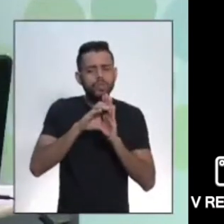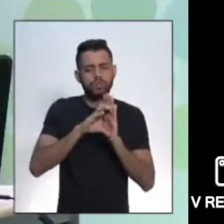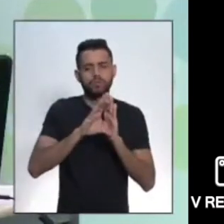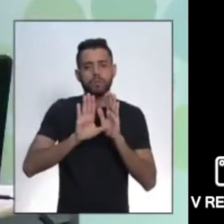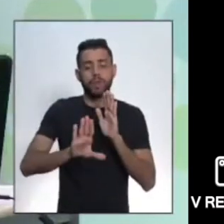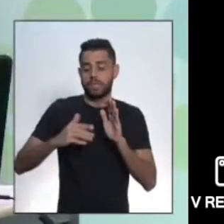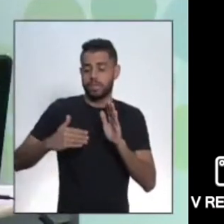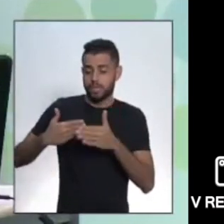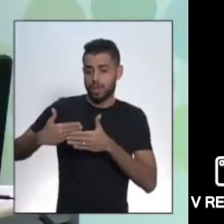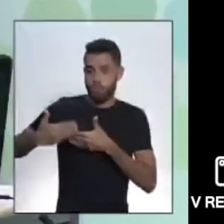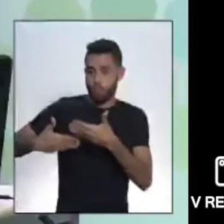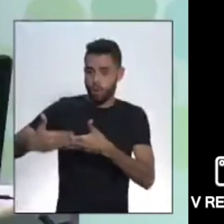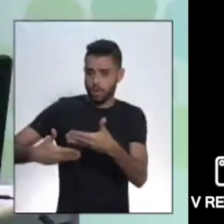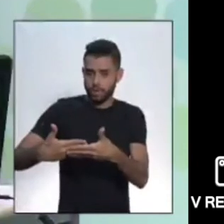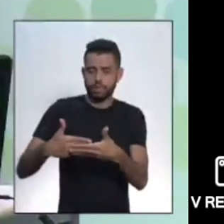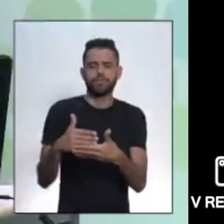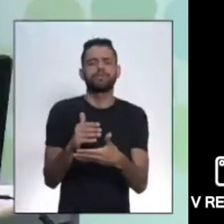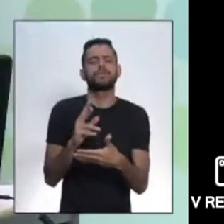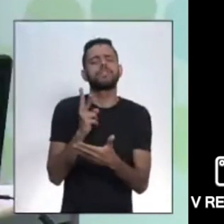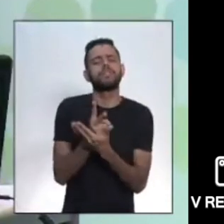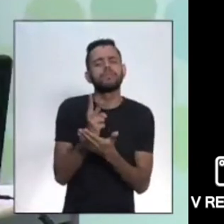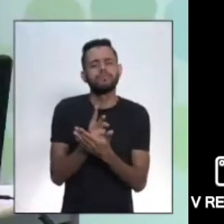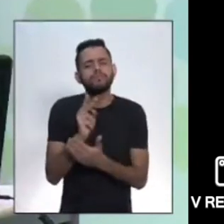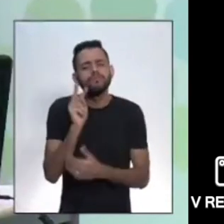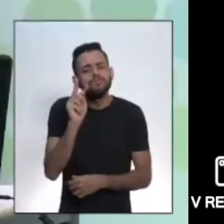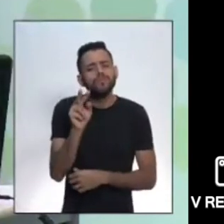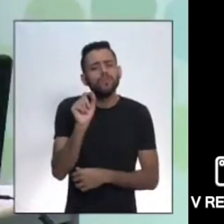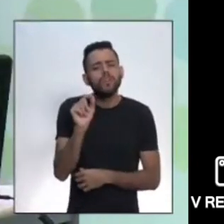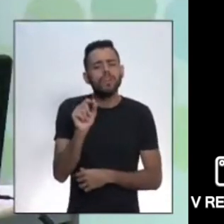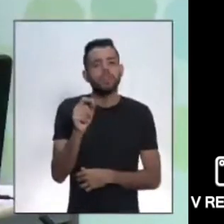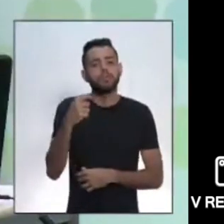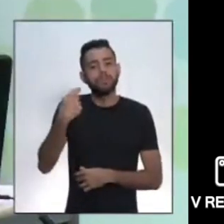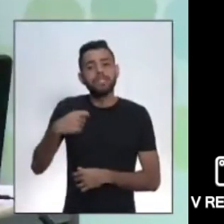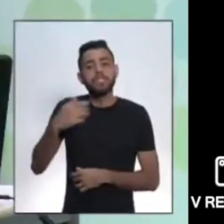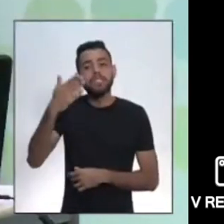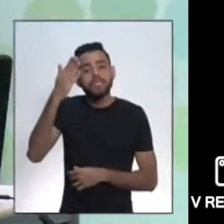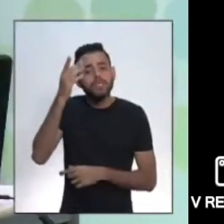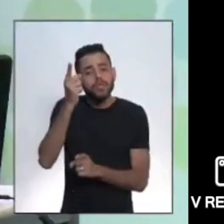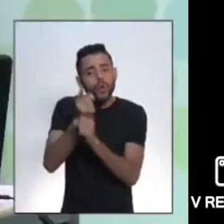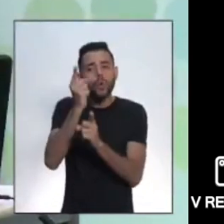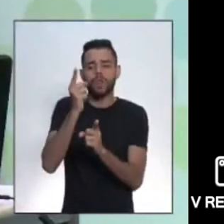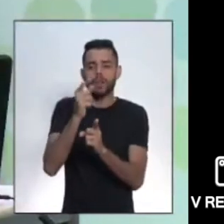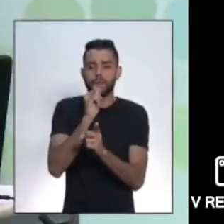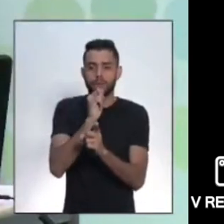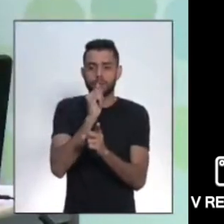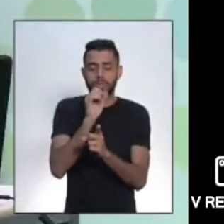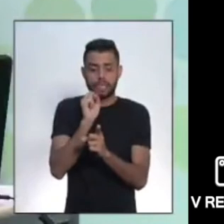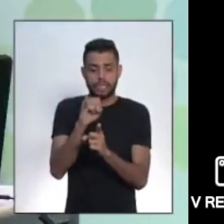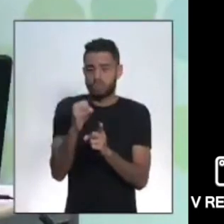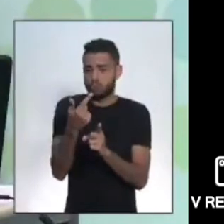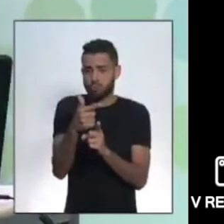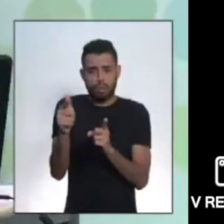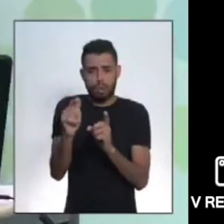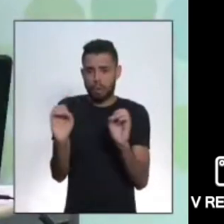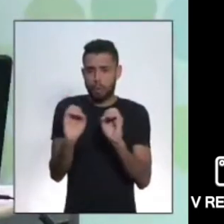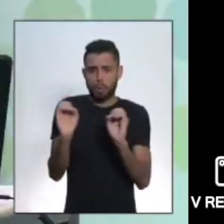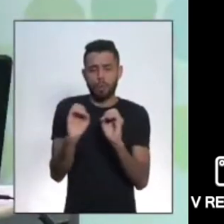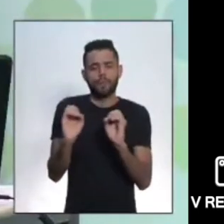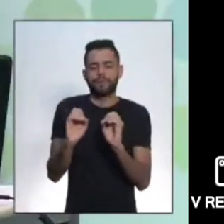de sequência, sempre que nós enxergamos, você tem que localizar. Se a sequência não tem definição, ela não